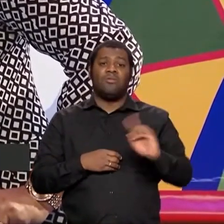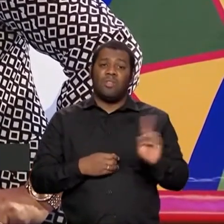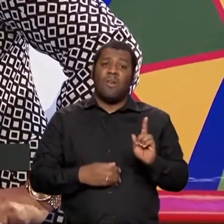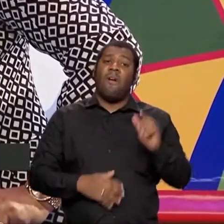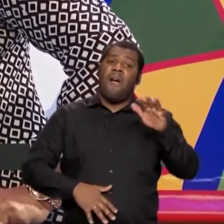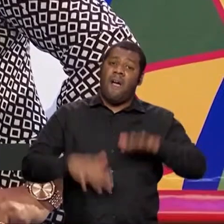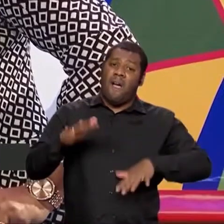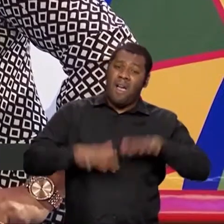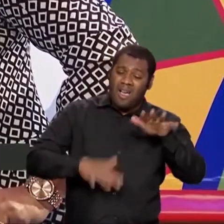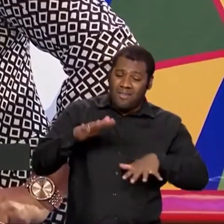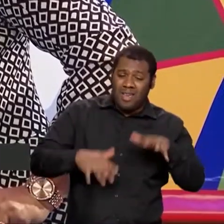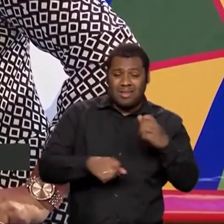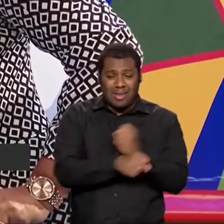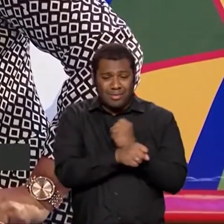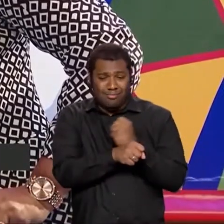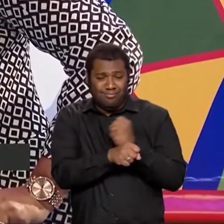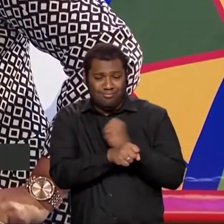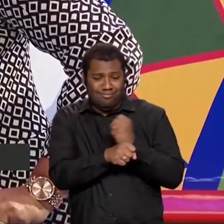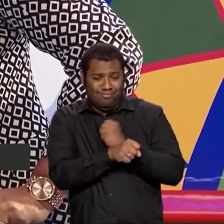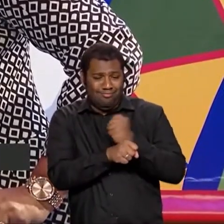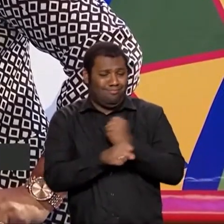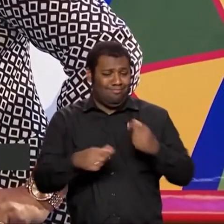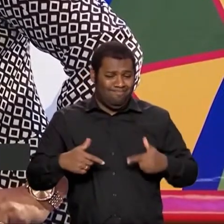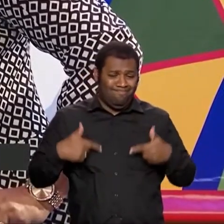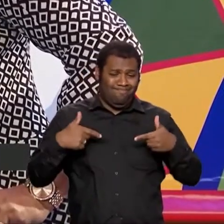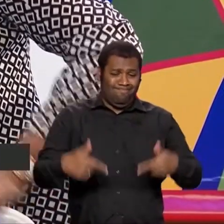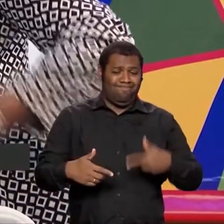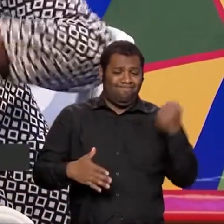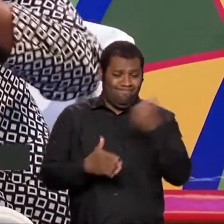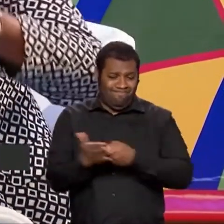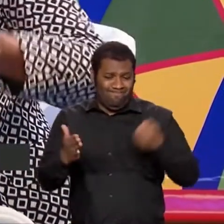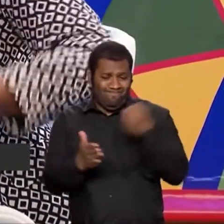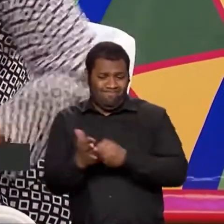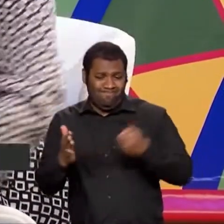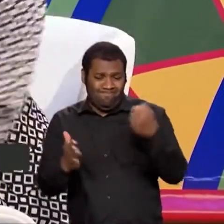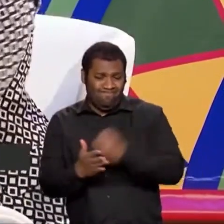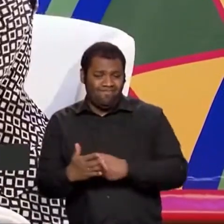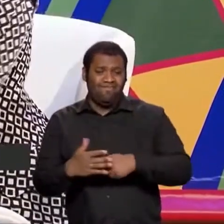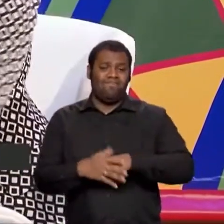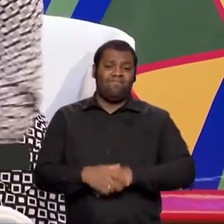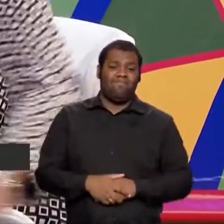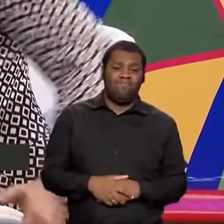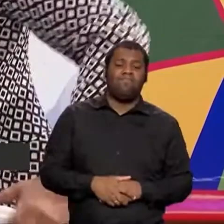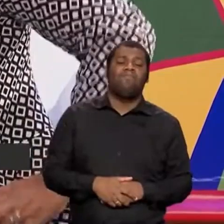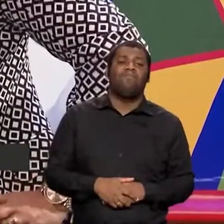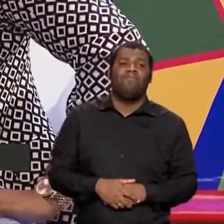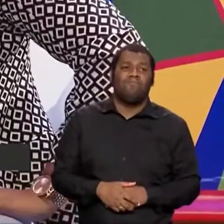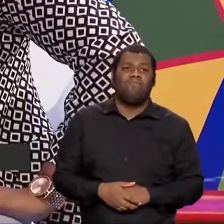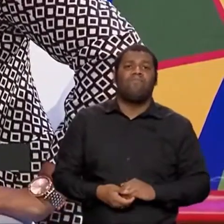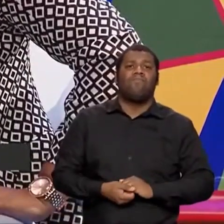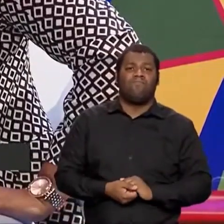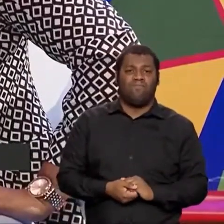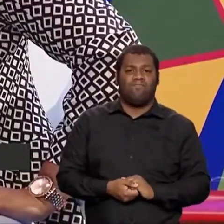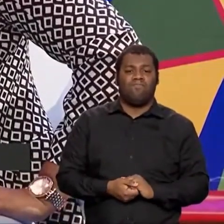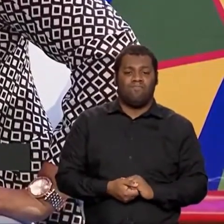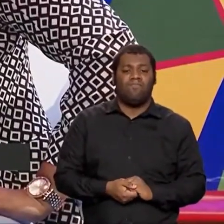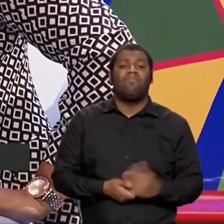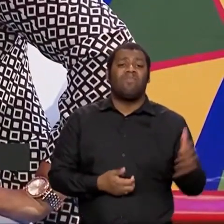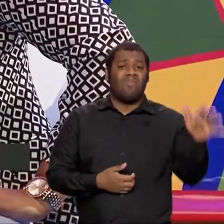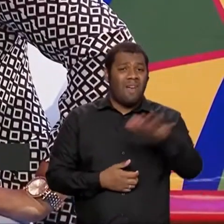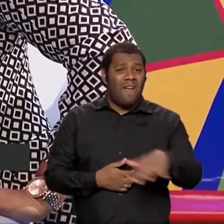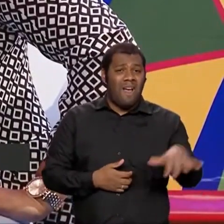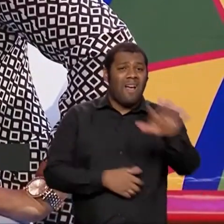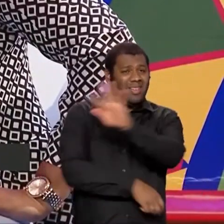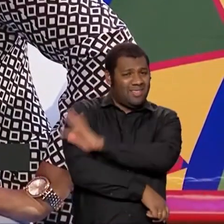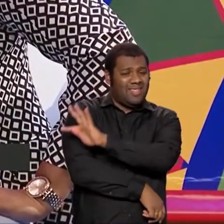E isso desde quem está na ponta, né, quem está em cima do palco e todo o setor técnico,